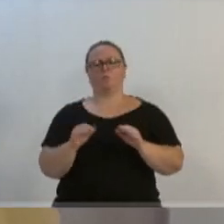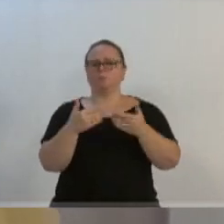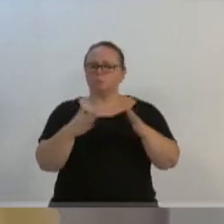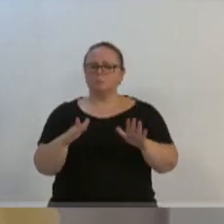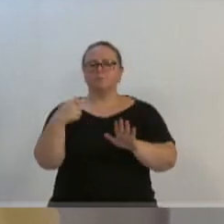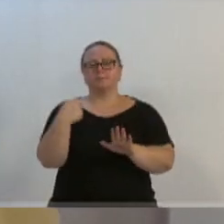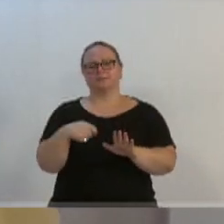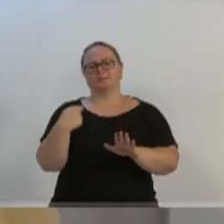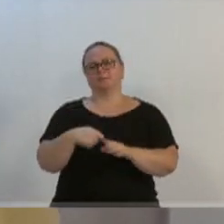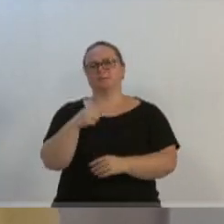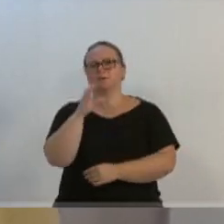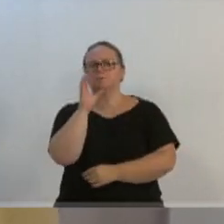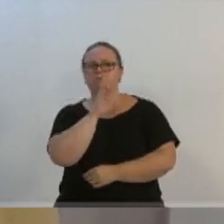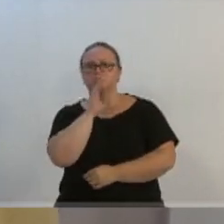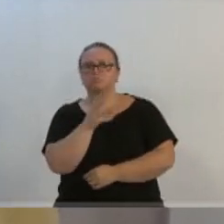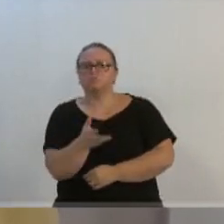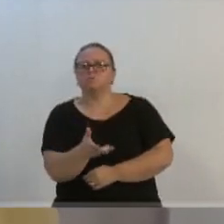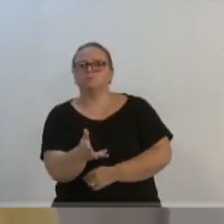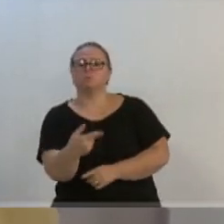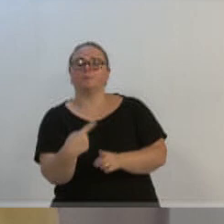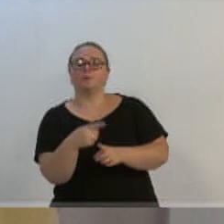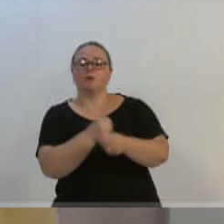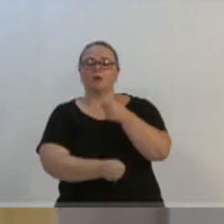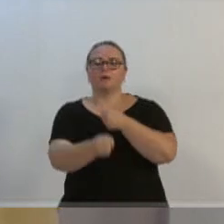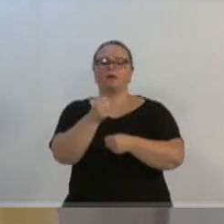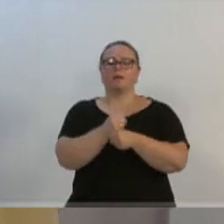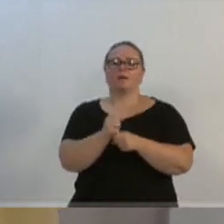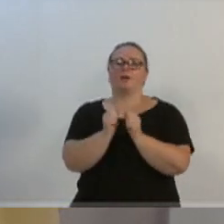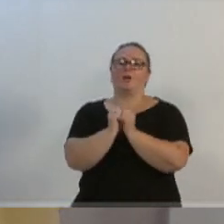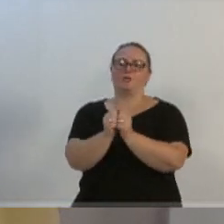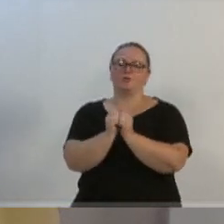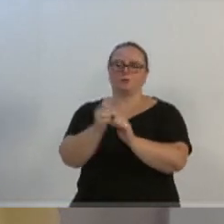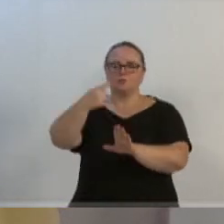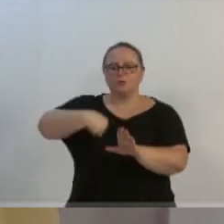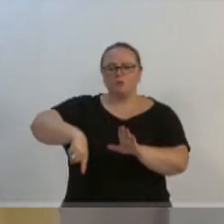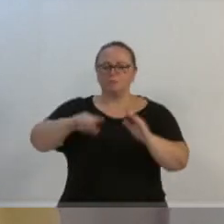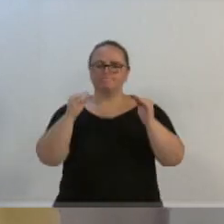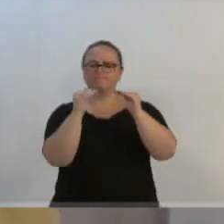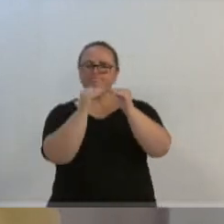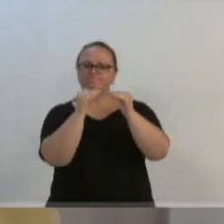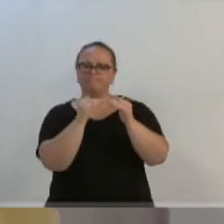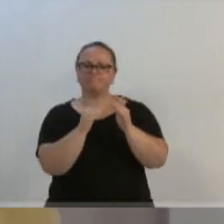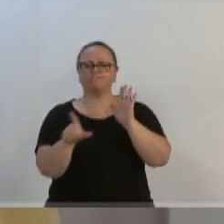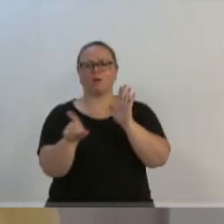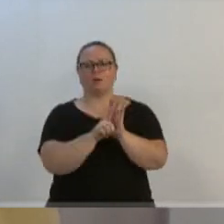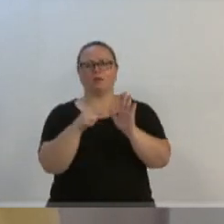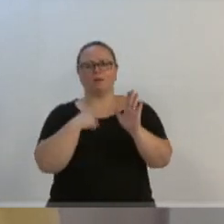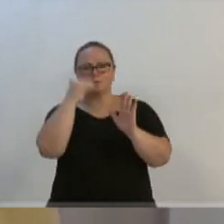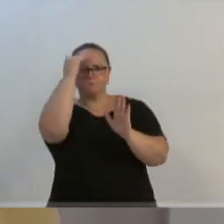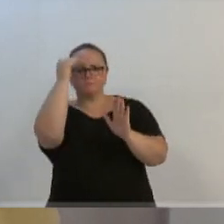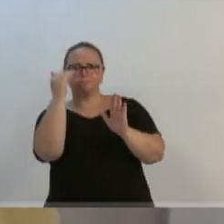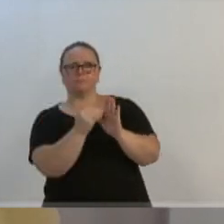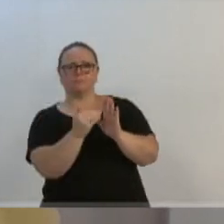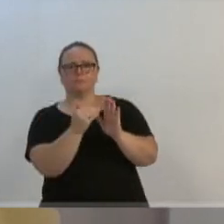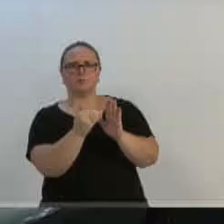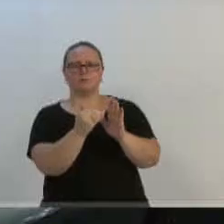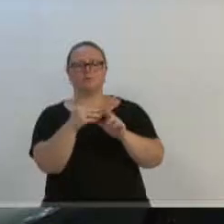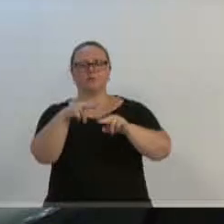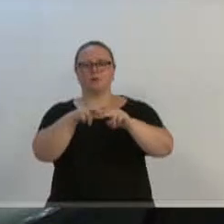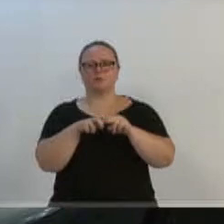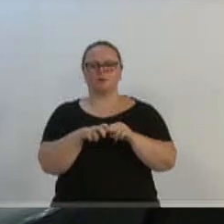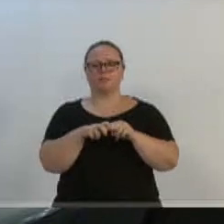mais ágil nesse ponto, que estava aqui ano passado. E temos que trabalhar dentro da lei, e é dentro da lei que eu vou trabalhar. Por isso me abstive de votar.